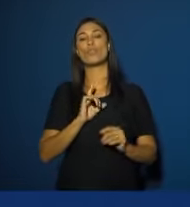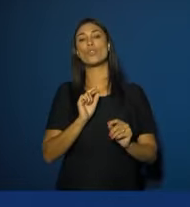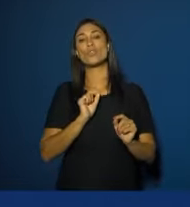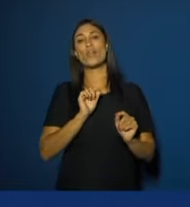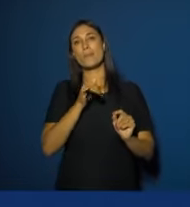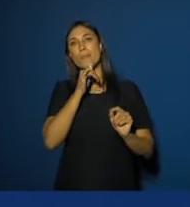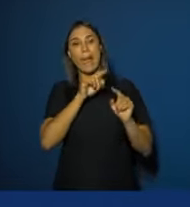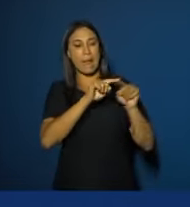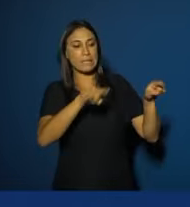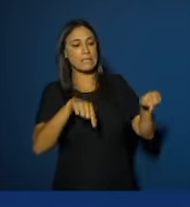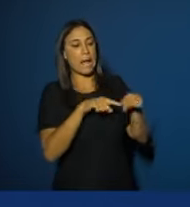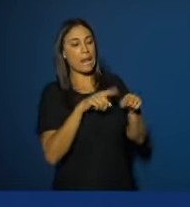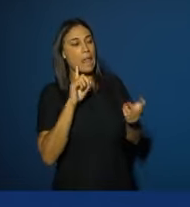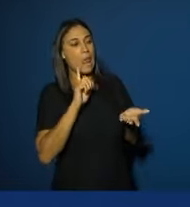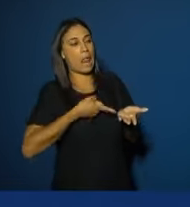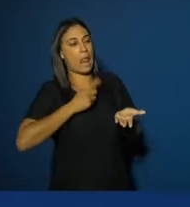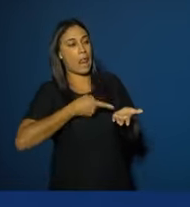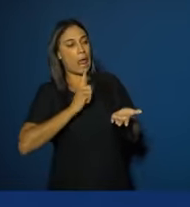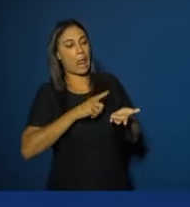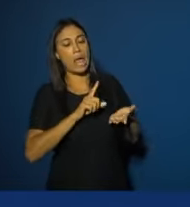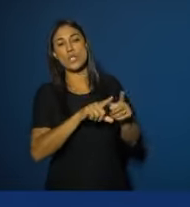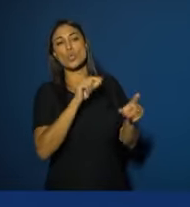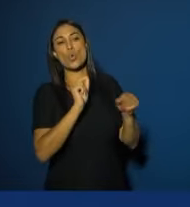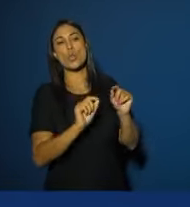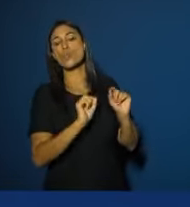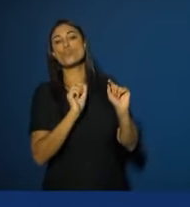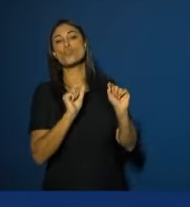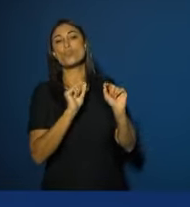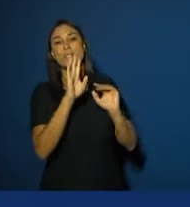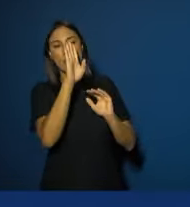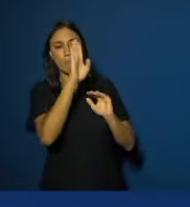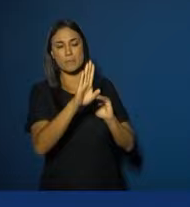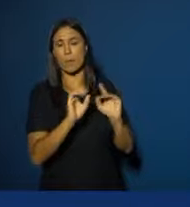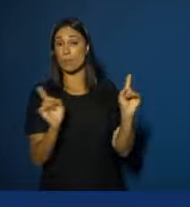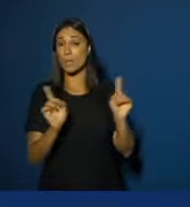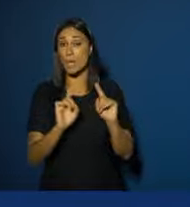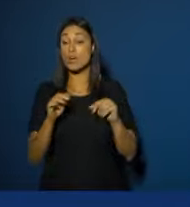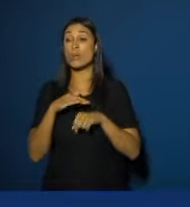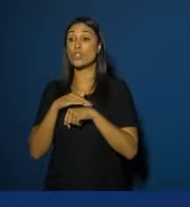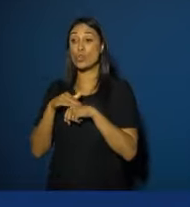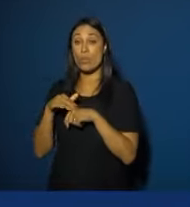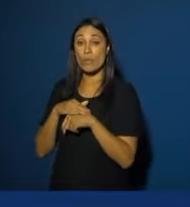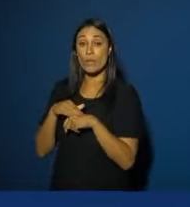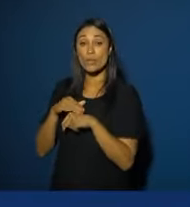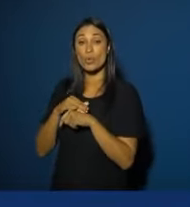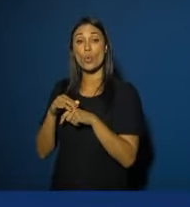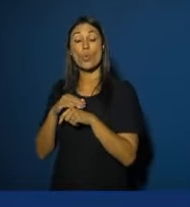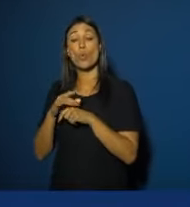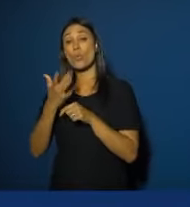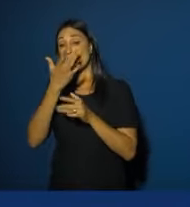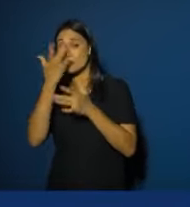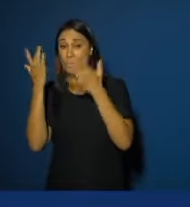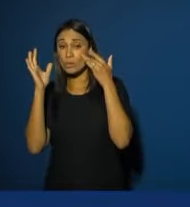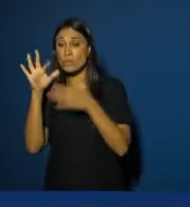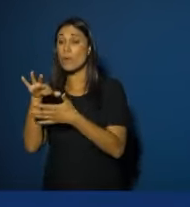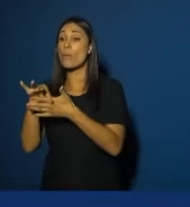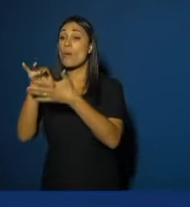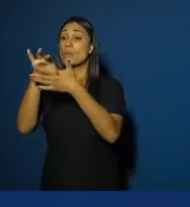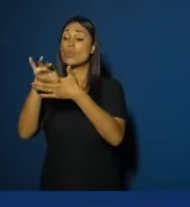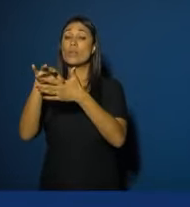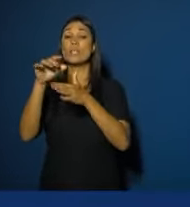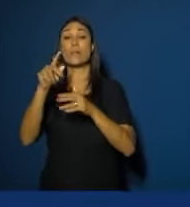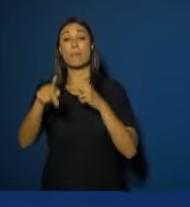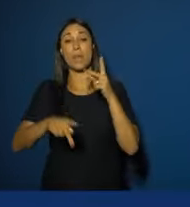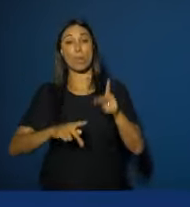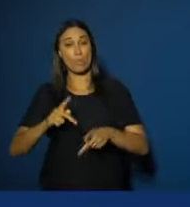trancou numa sala e definiu quais seriam as prioridades. Nós dialogamos com quem foi eleito pelo povo